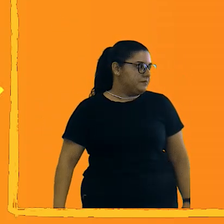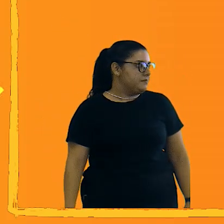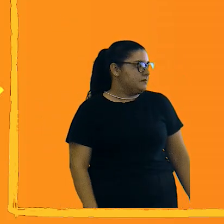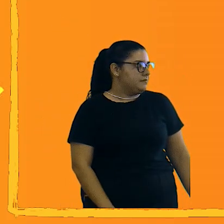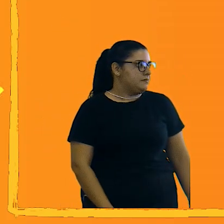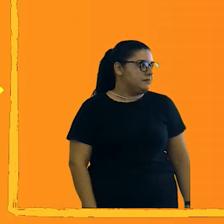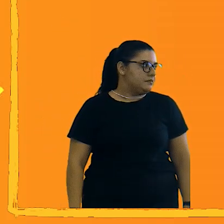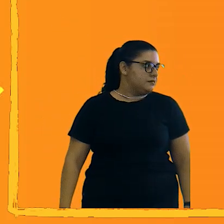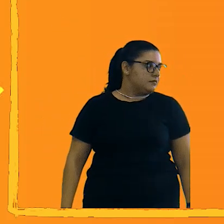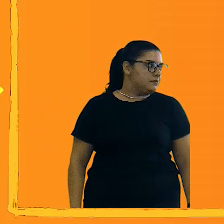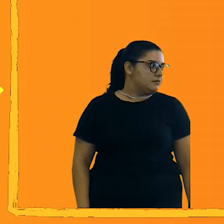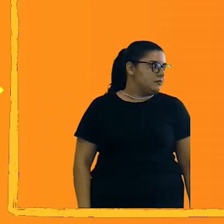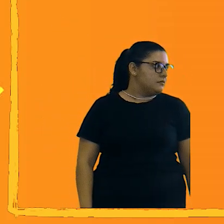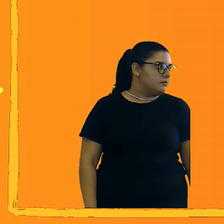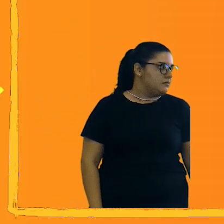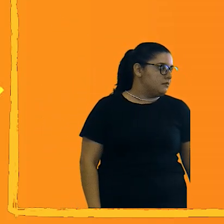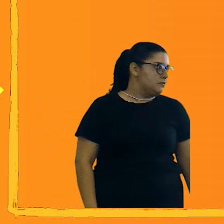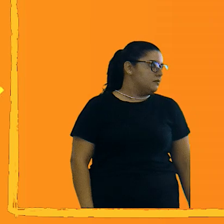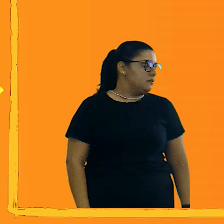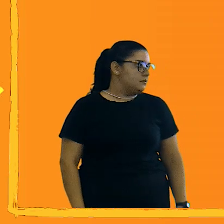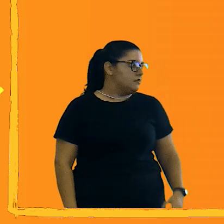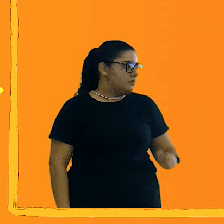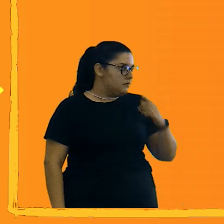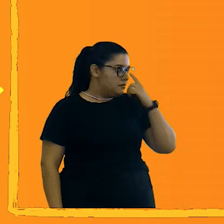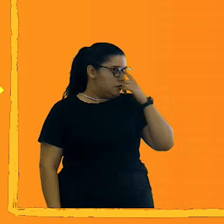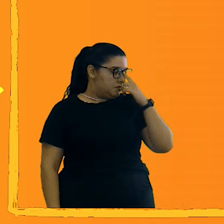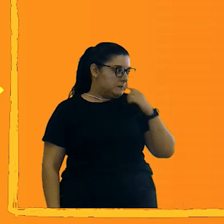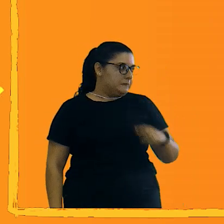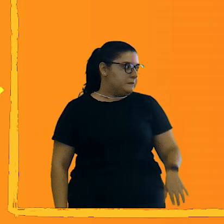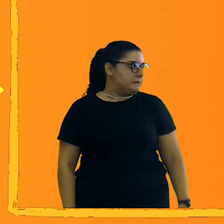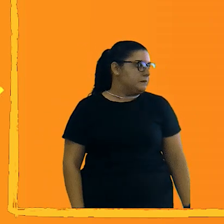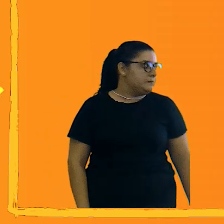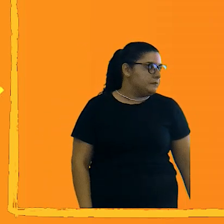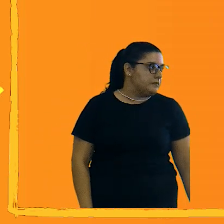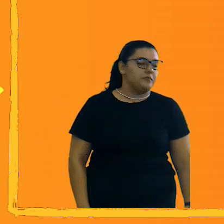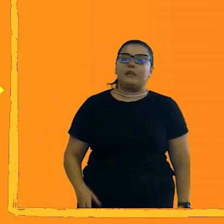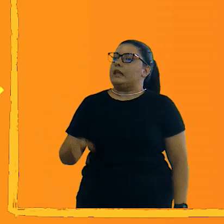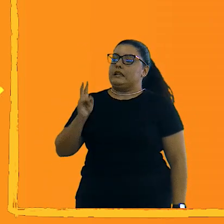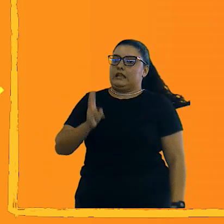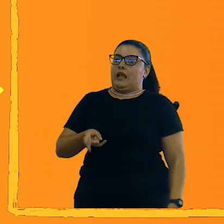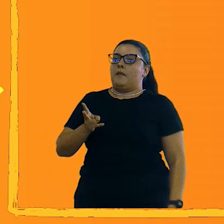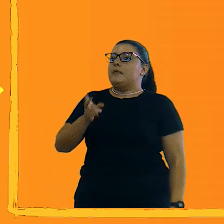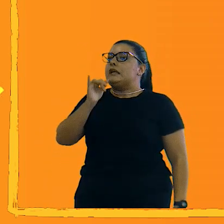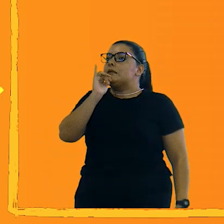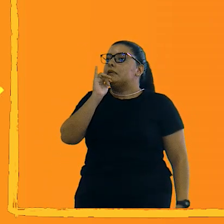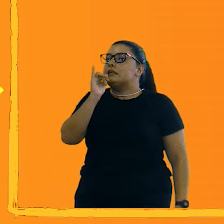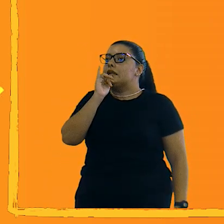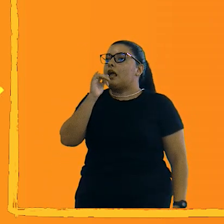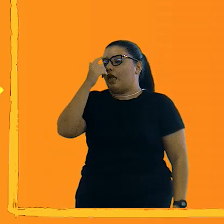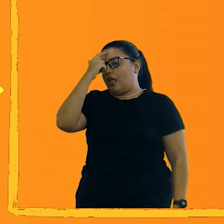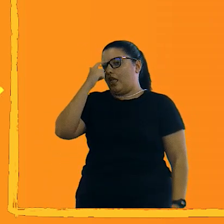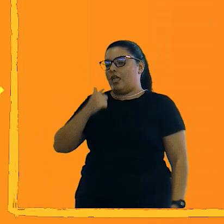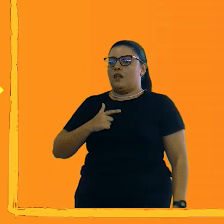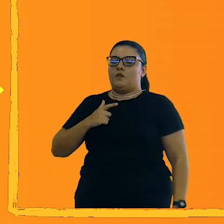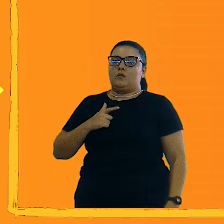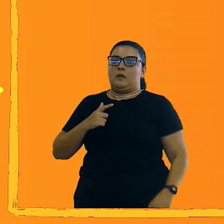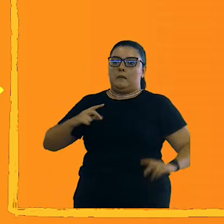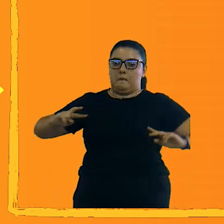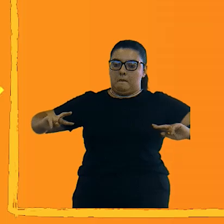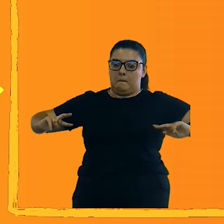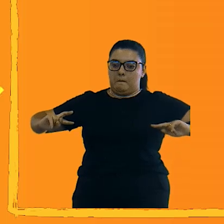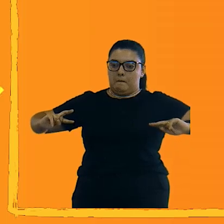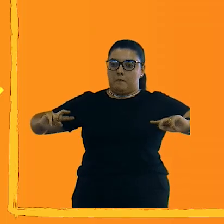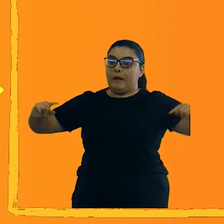triplicar aqui vai triplicar Deu para entender então gente quando eu falo em grandezas diretamente